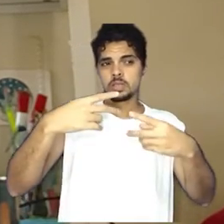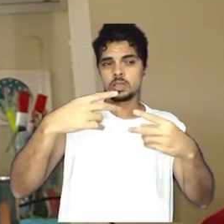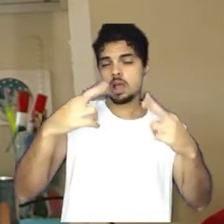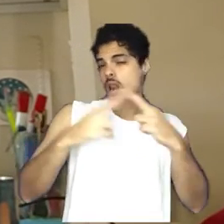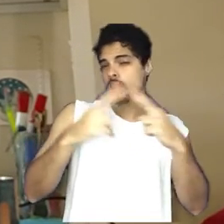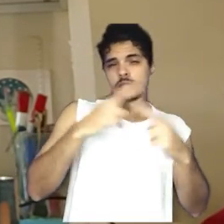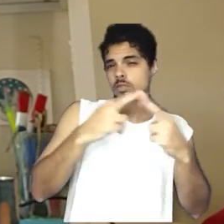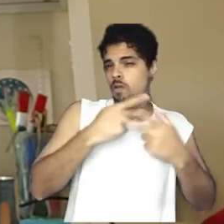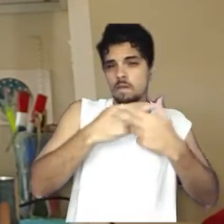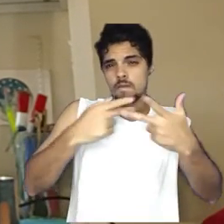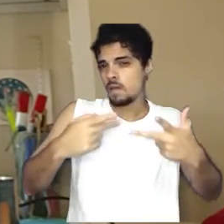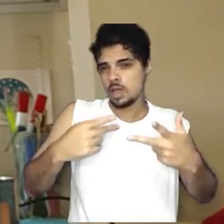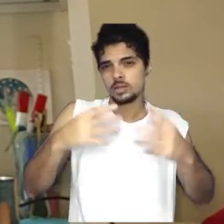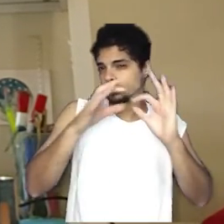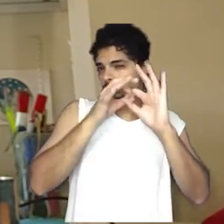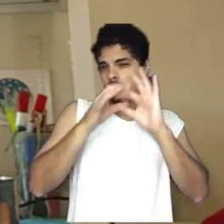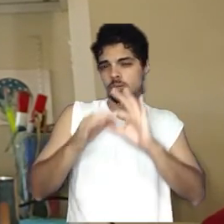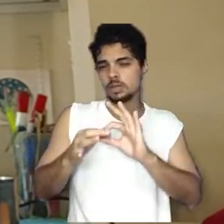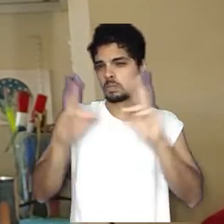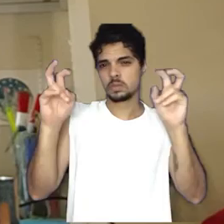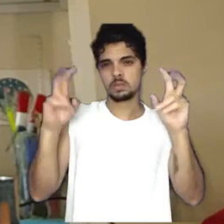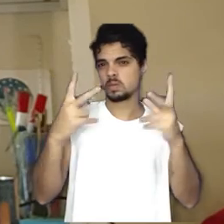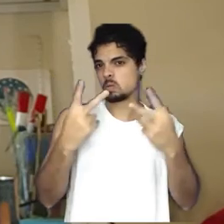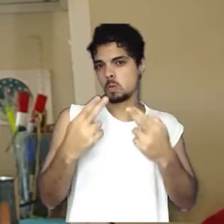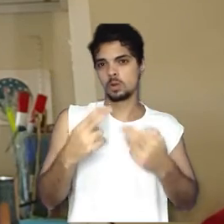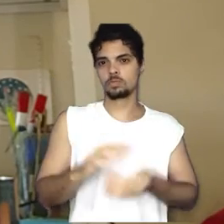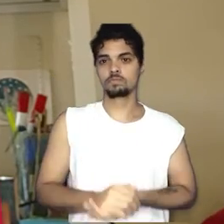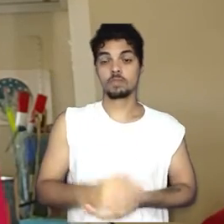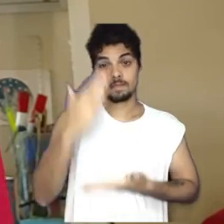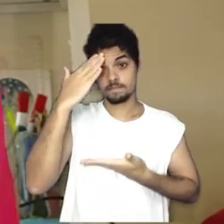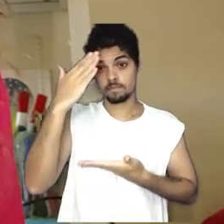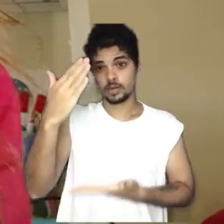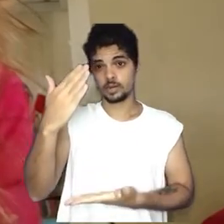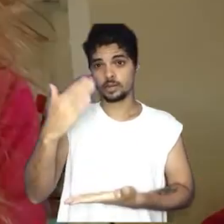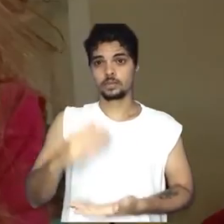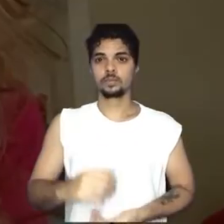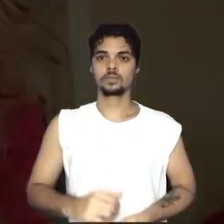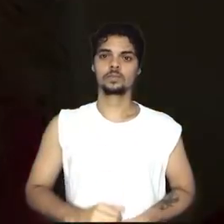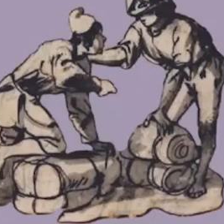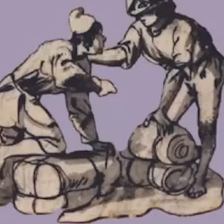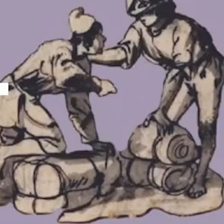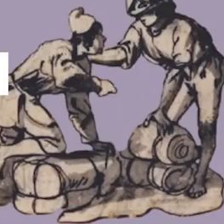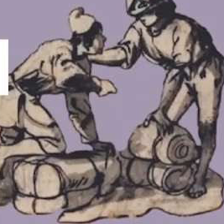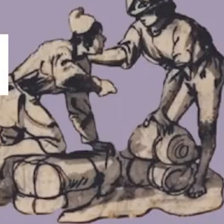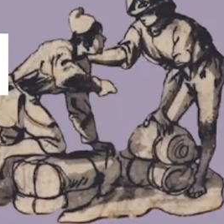contribuições indígenas sobre diversos assuntos. Muito obrigada.